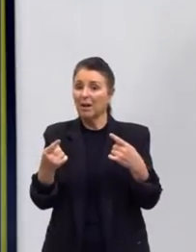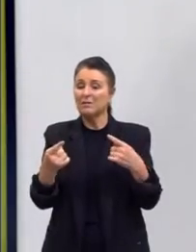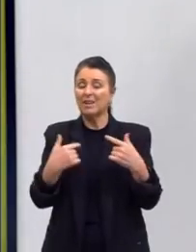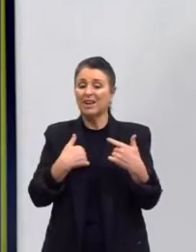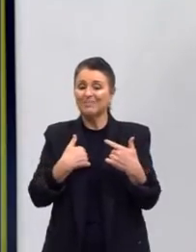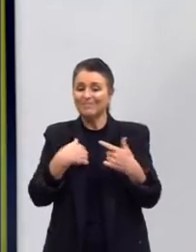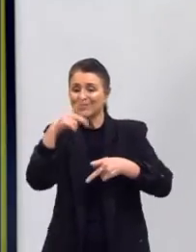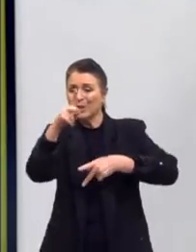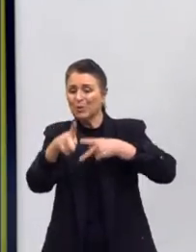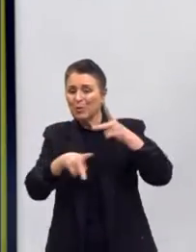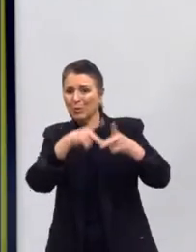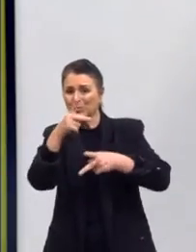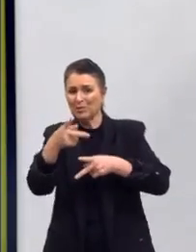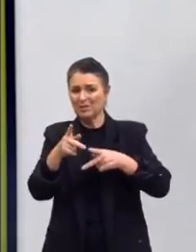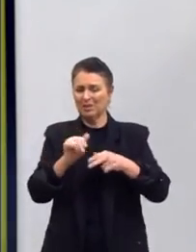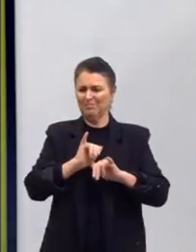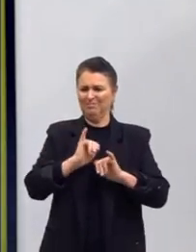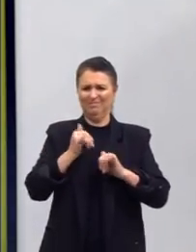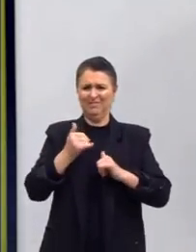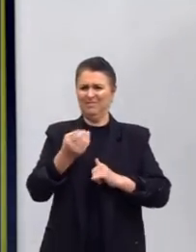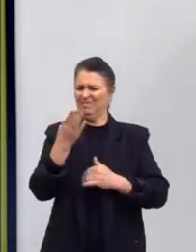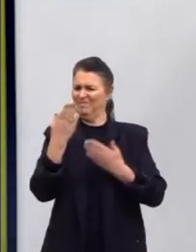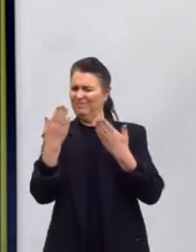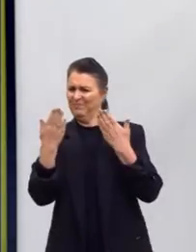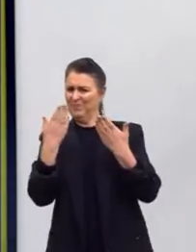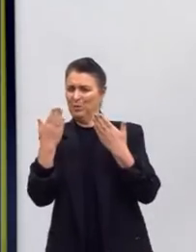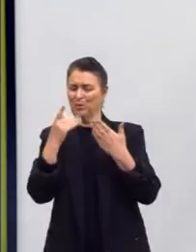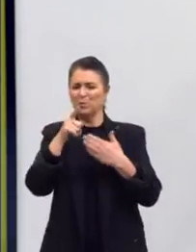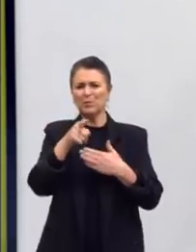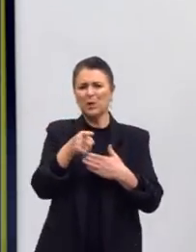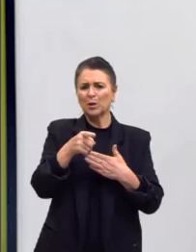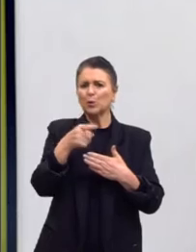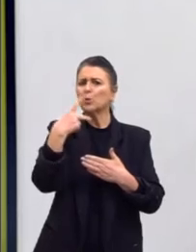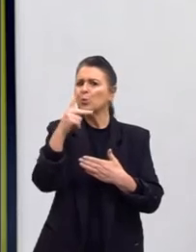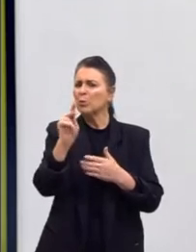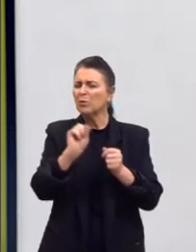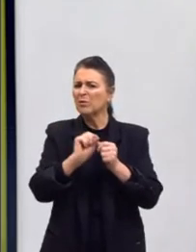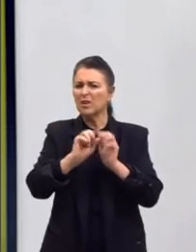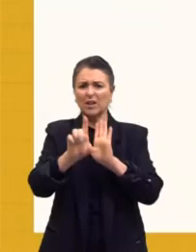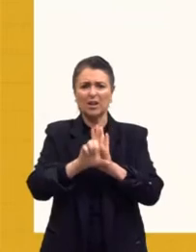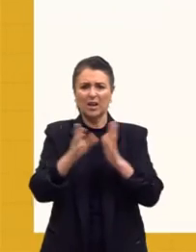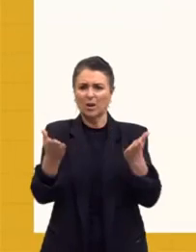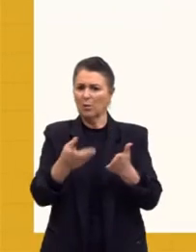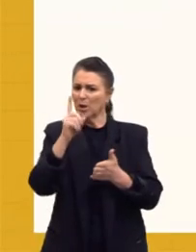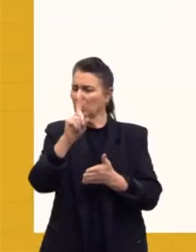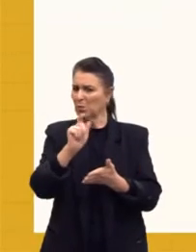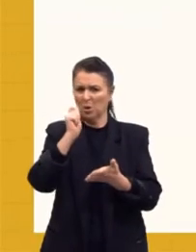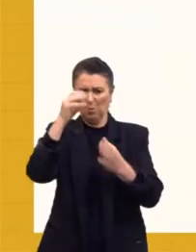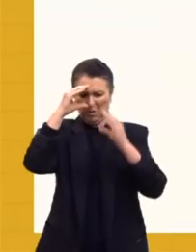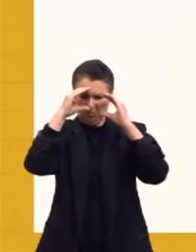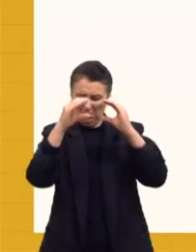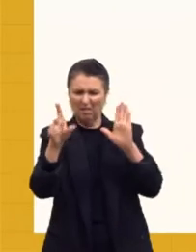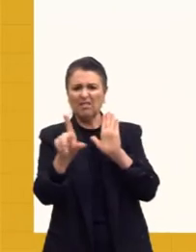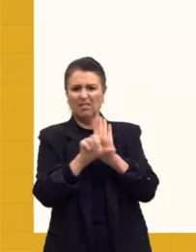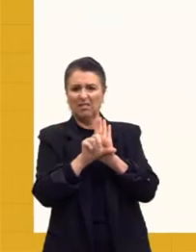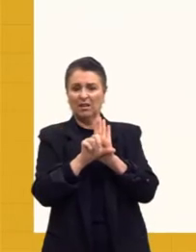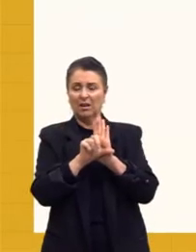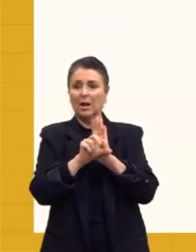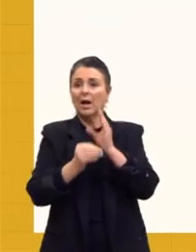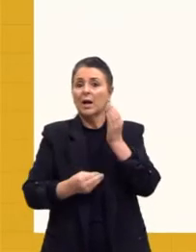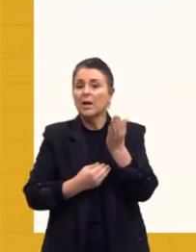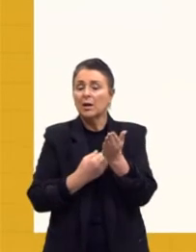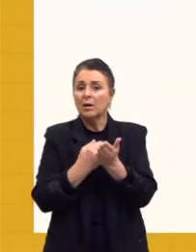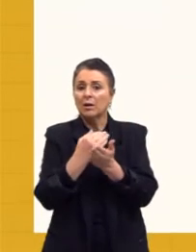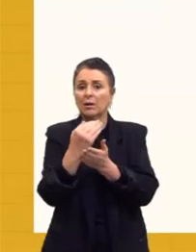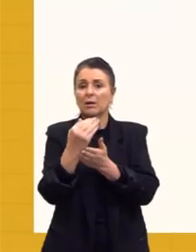o povo já não pera aí só um pouquinho não é assim o seu tu que fez Então vamos respeitar então nós temos uma explosão